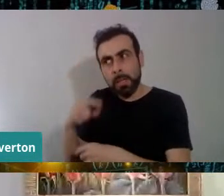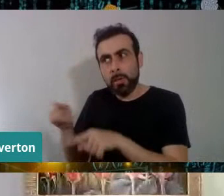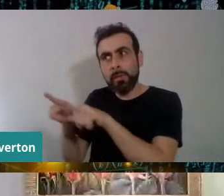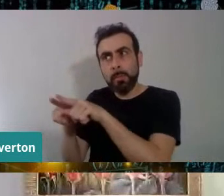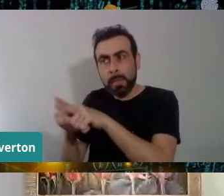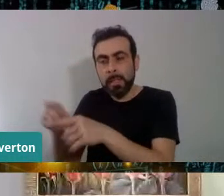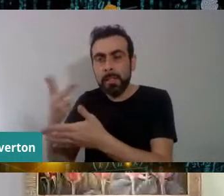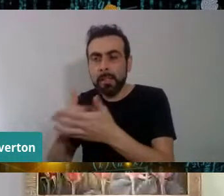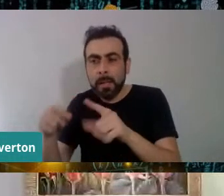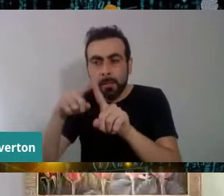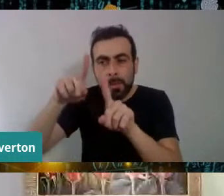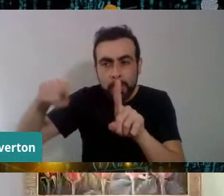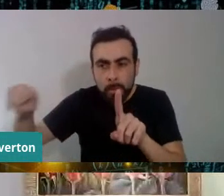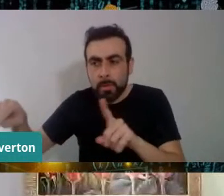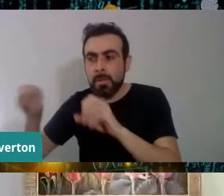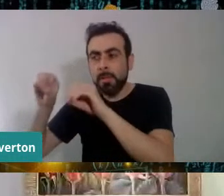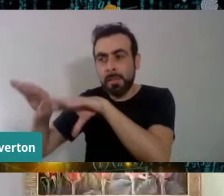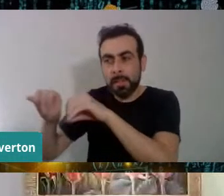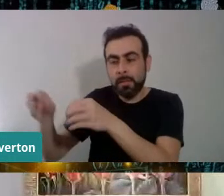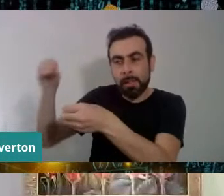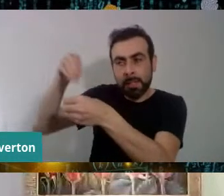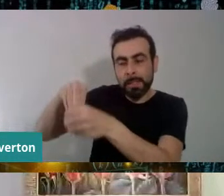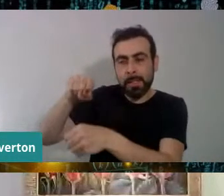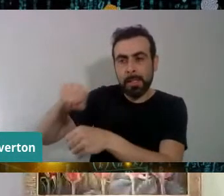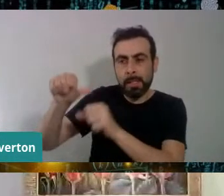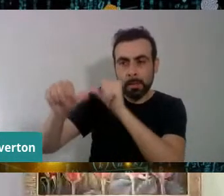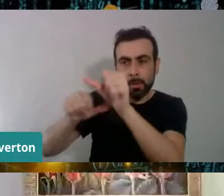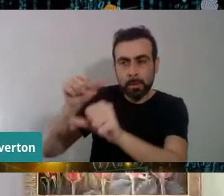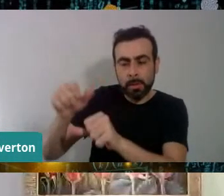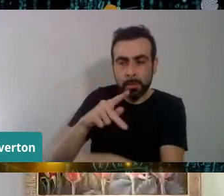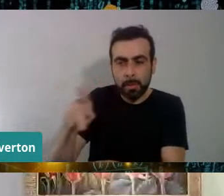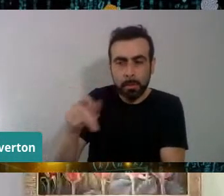gráficos, né, no lugar da professora Alice Miva.